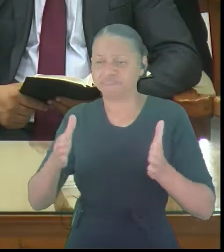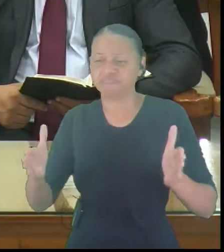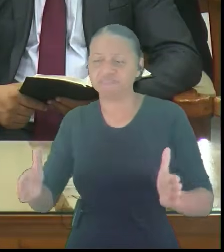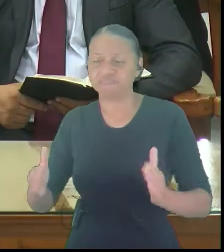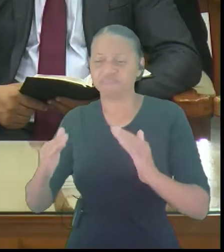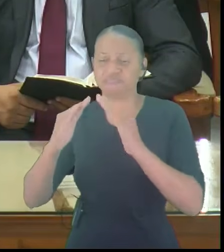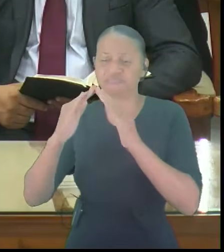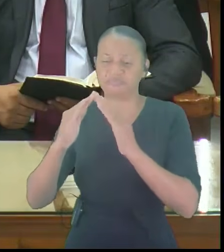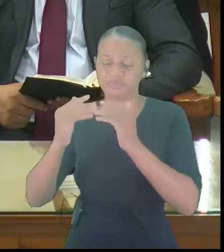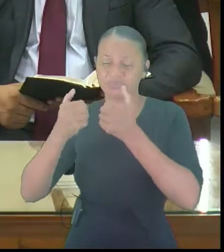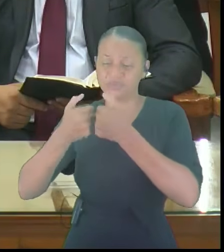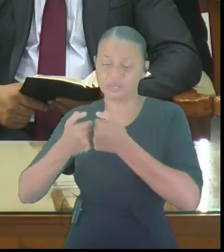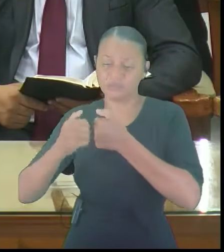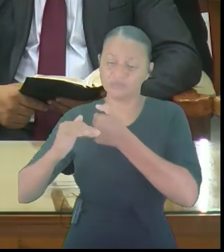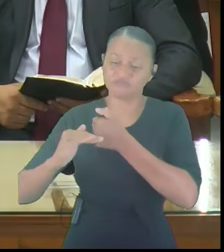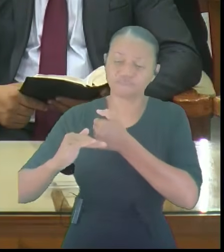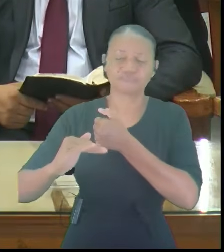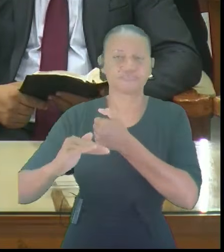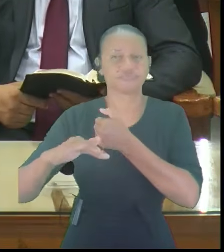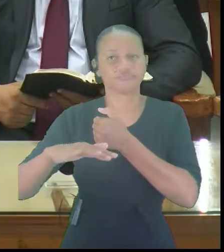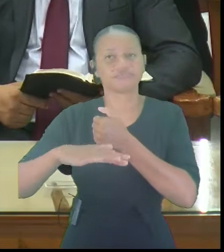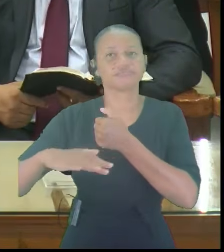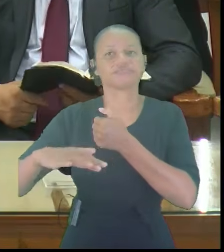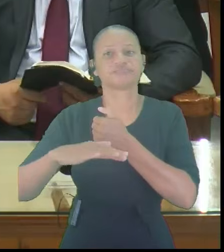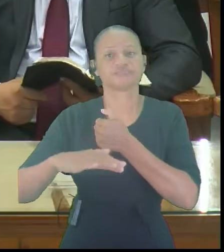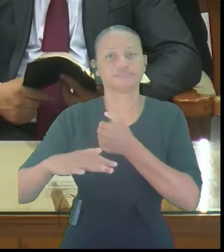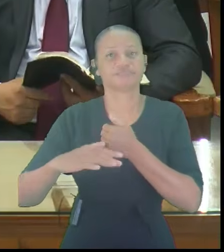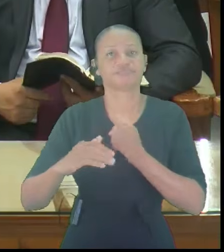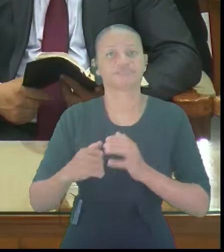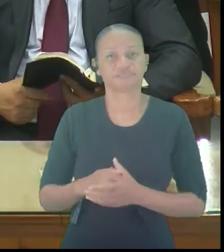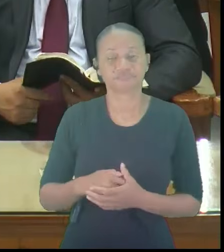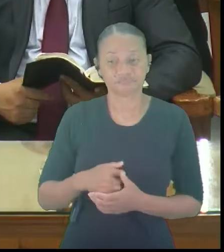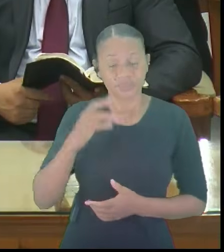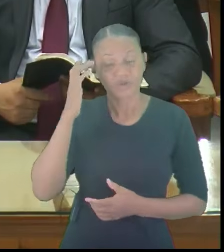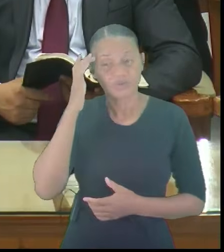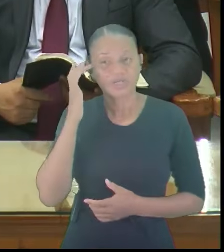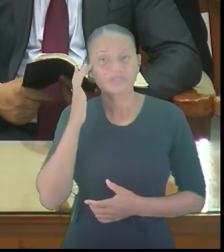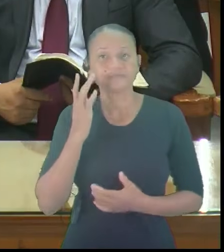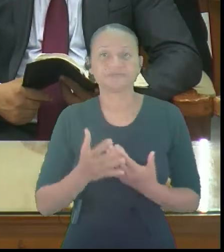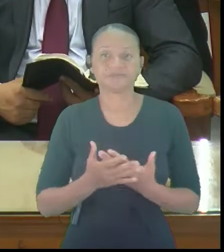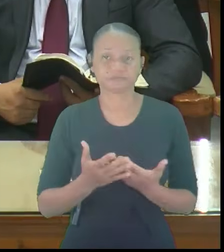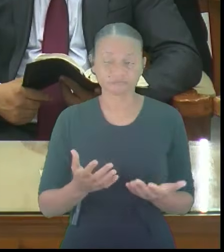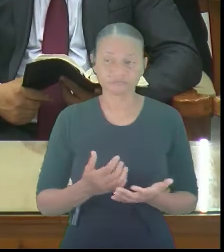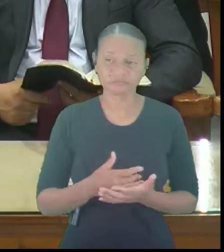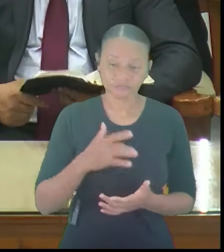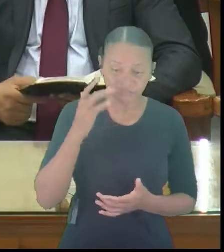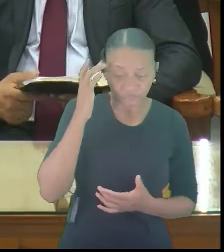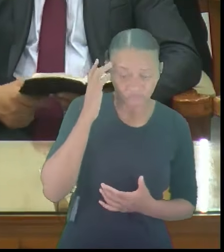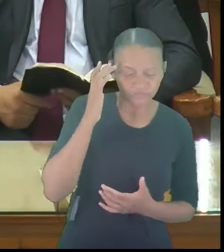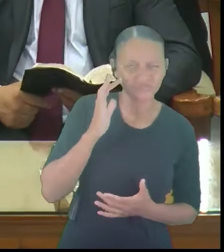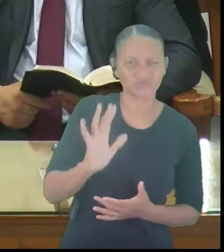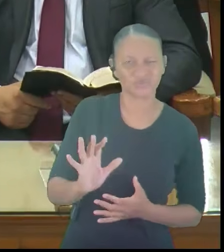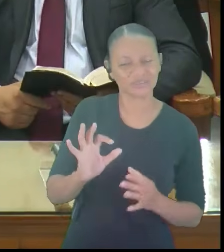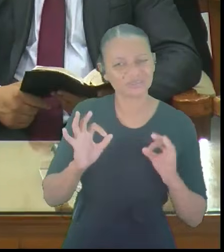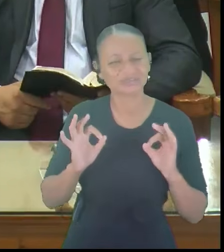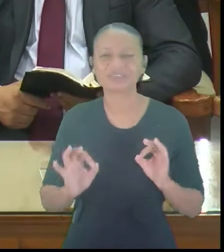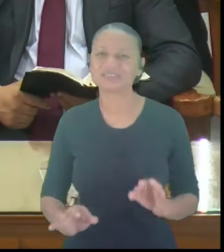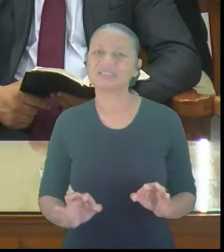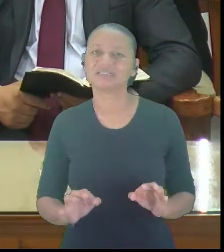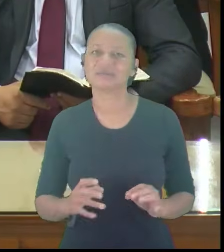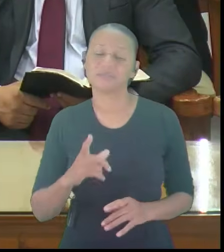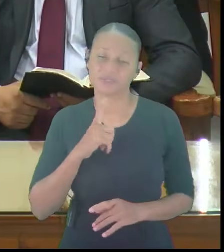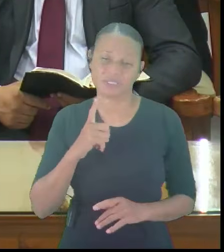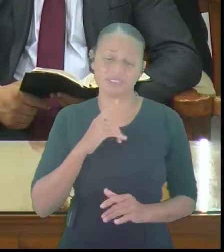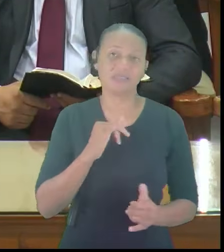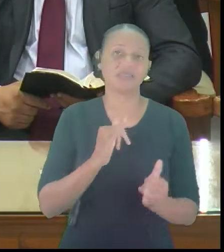no templo de Salomão. Eu achei uma fonte, mas eu não sei se essa fonte está correta, porque foi na